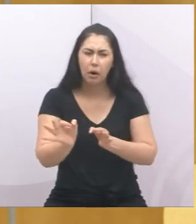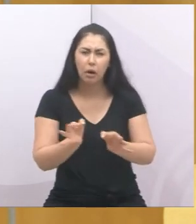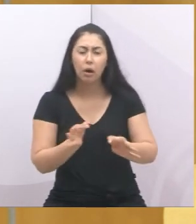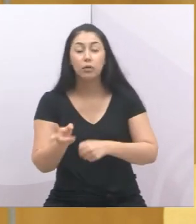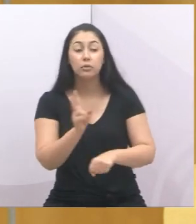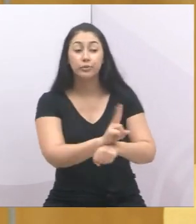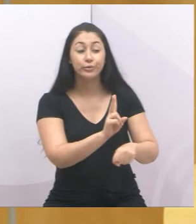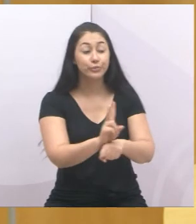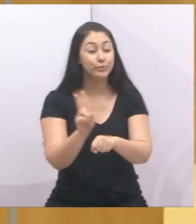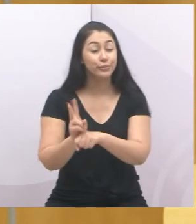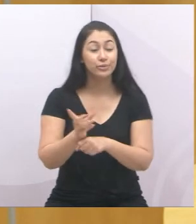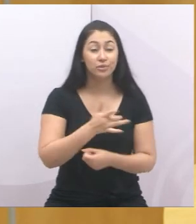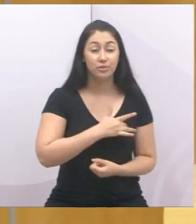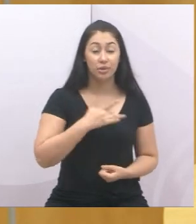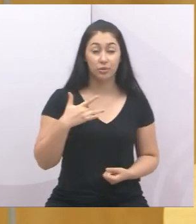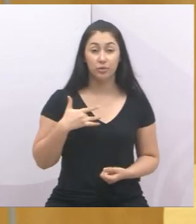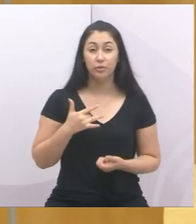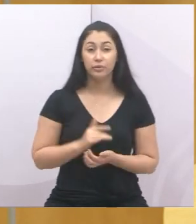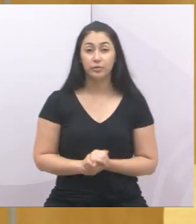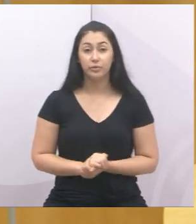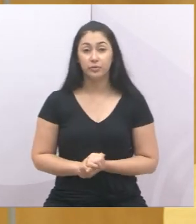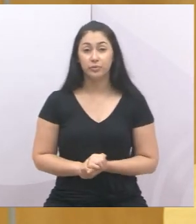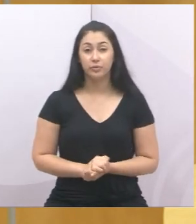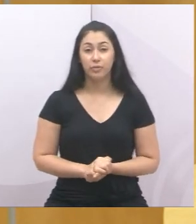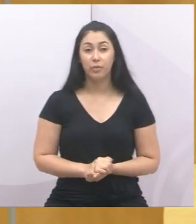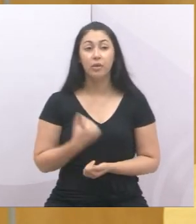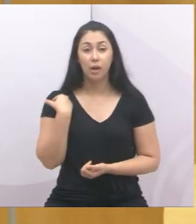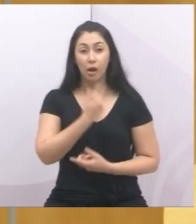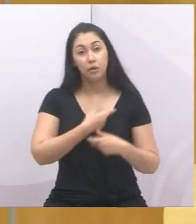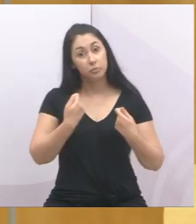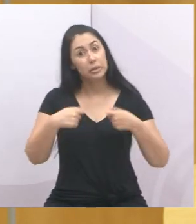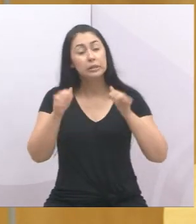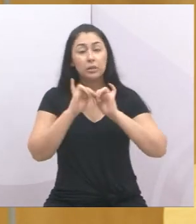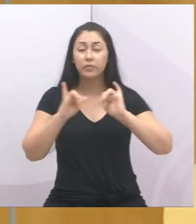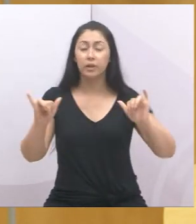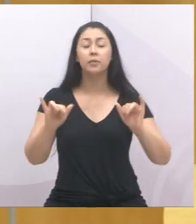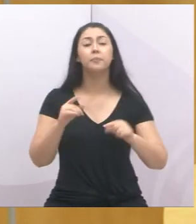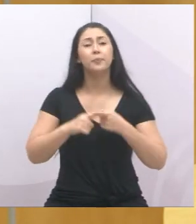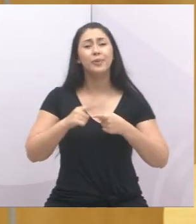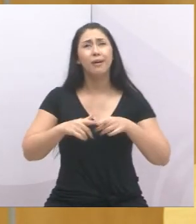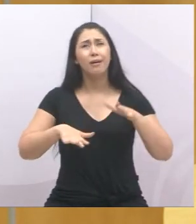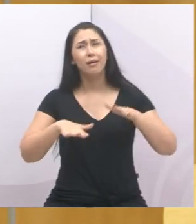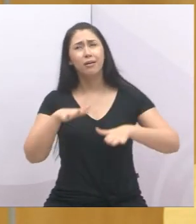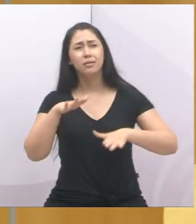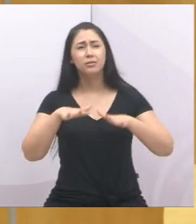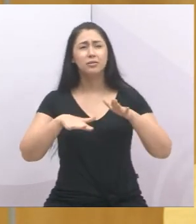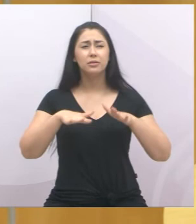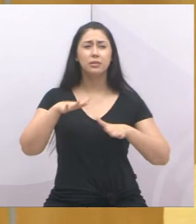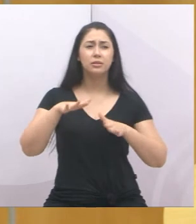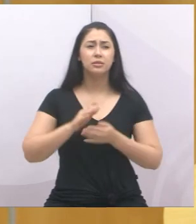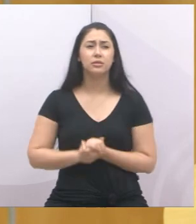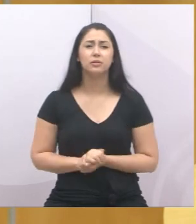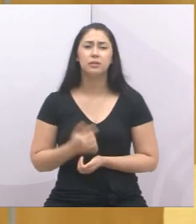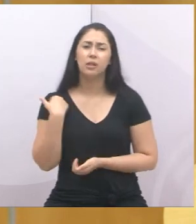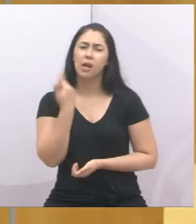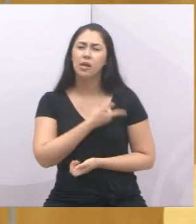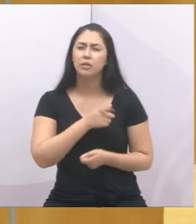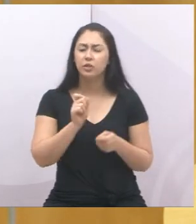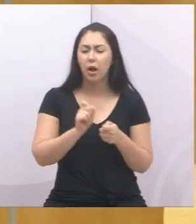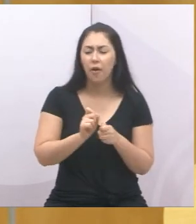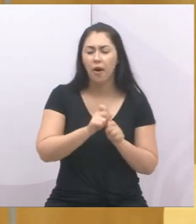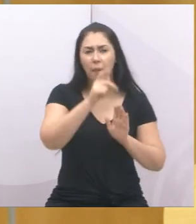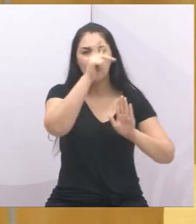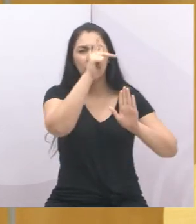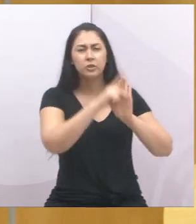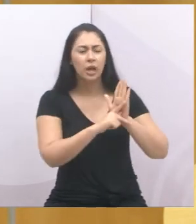da saúde das pessoas de Jacareí. E aqui a gente tem que falar, porque muitas vezes, quando a gente faz projeto